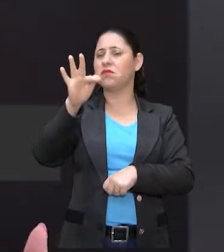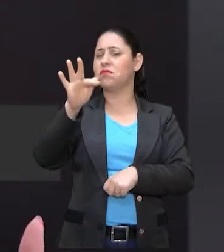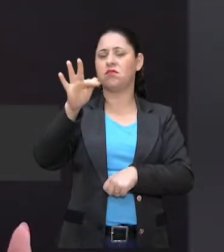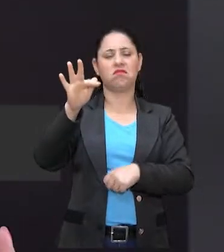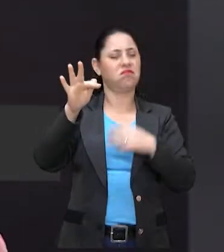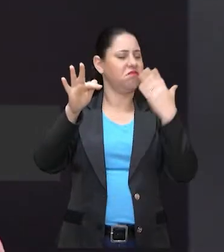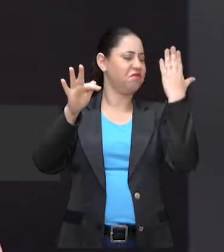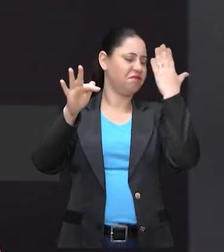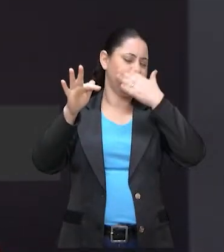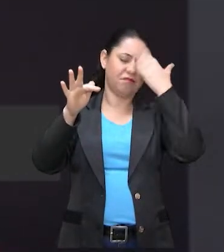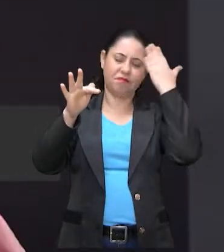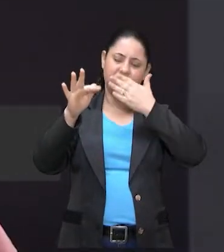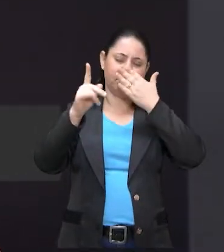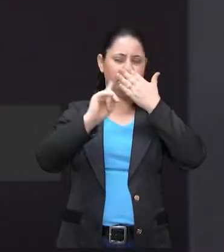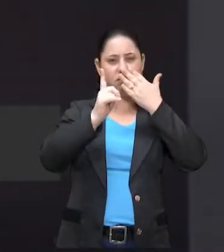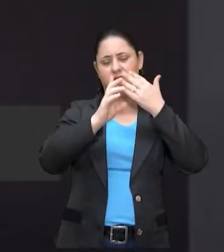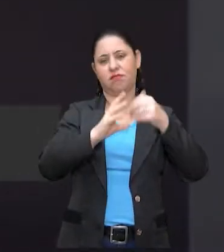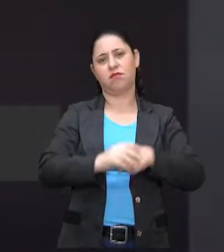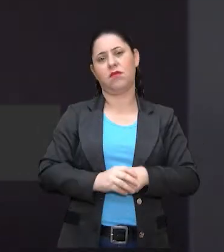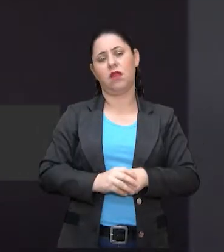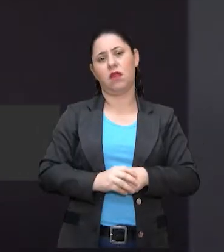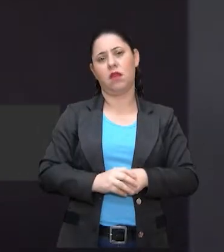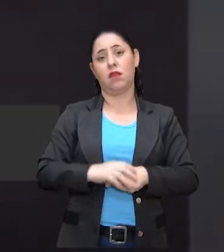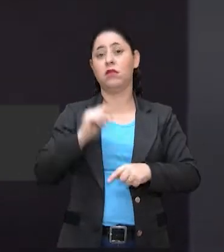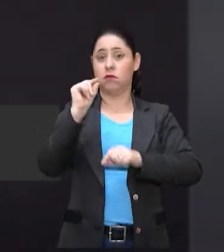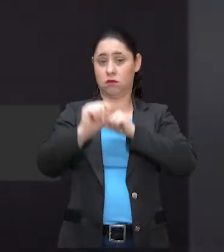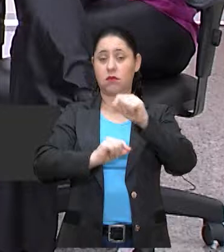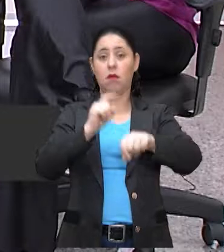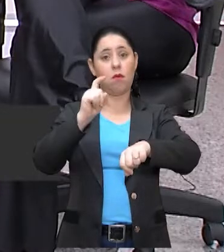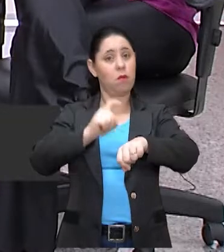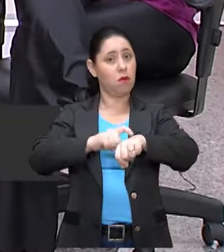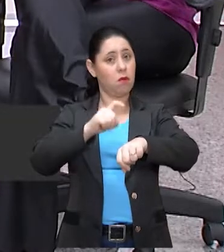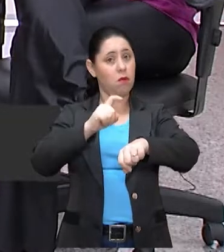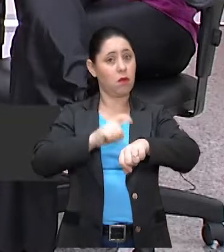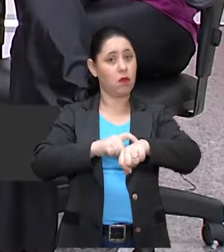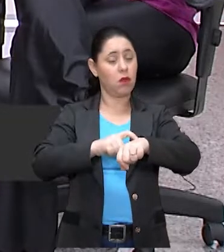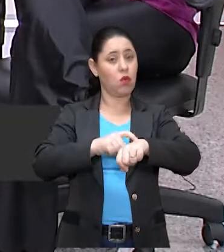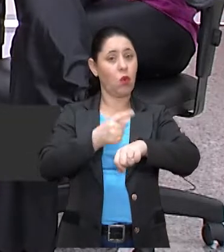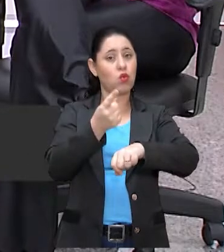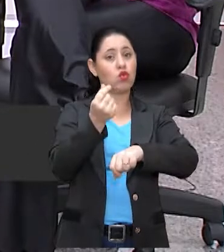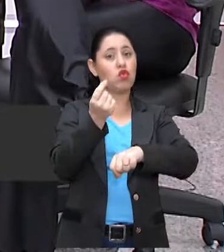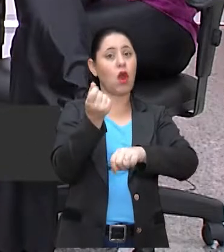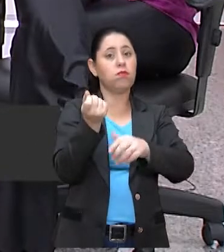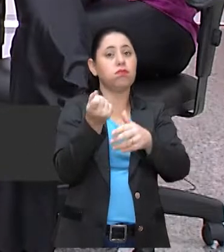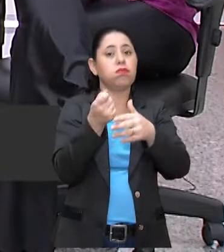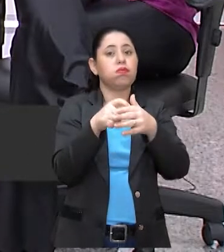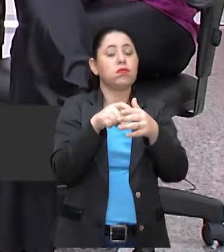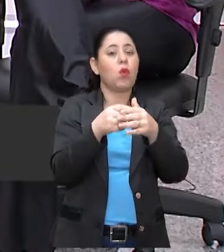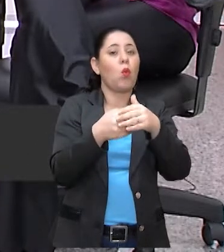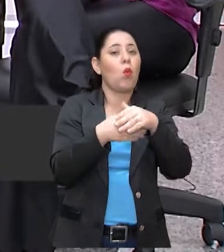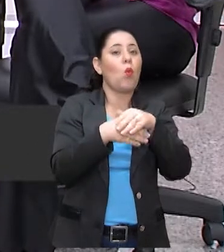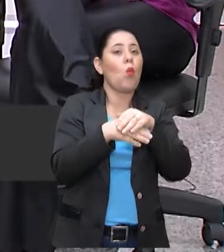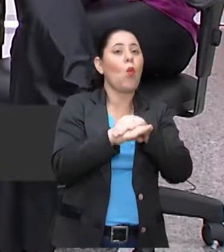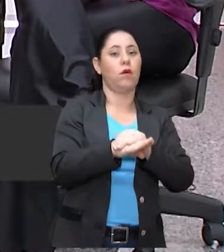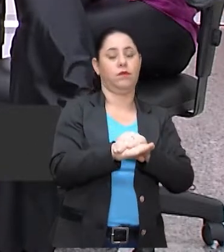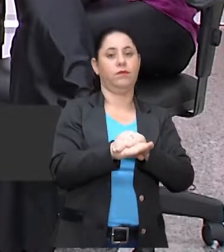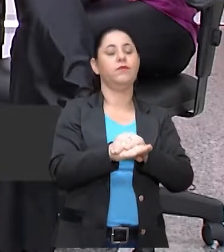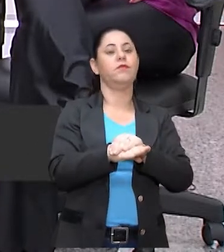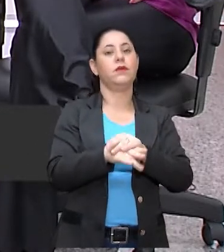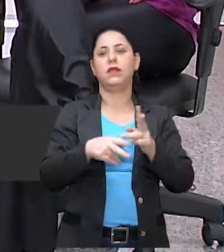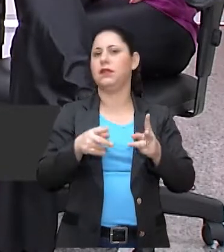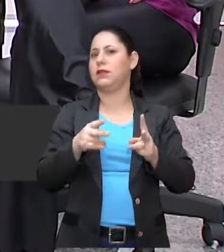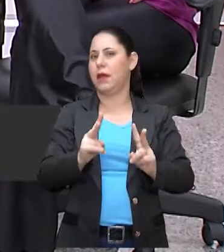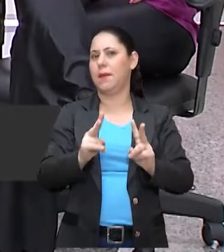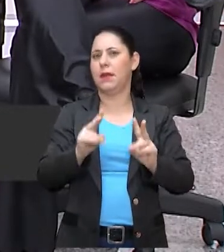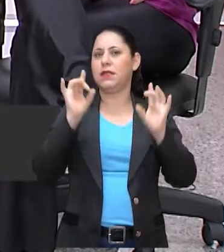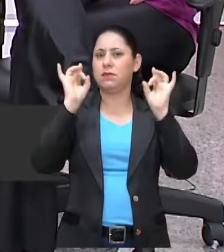Diante disso tudo, o momento então é de poupar. Sempre é momento de poupar, especialmente nesses momentos que estão